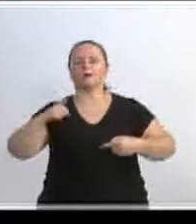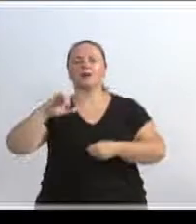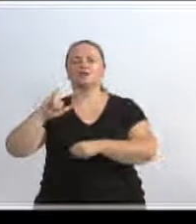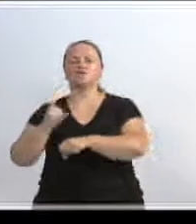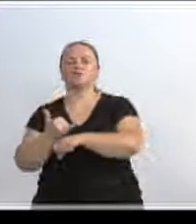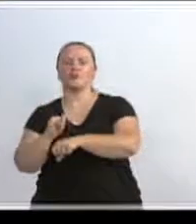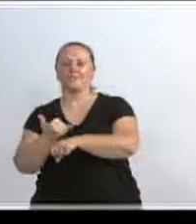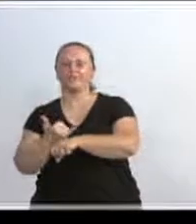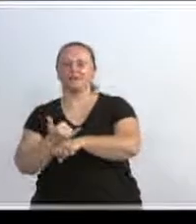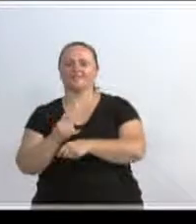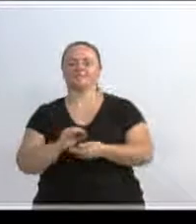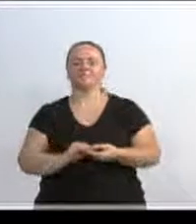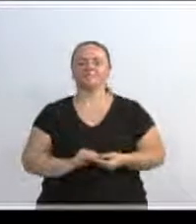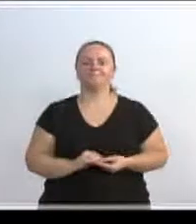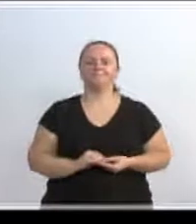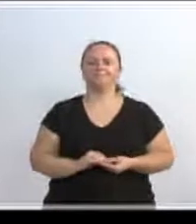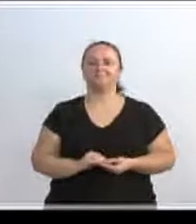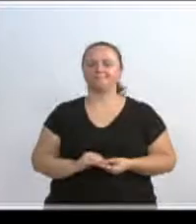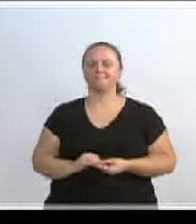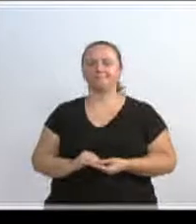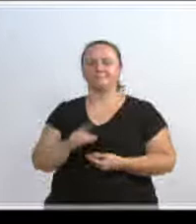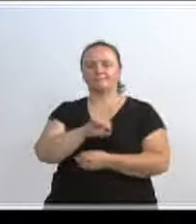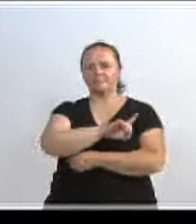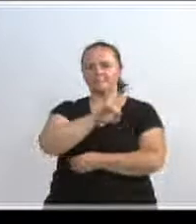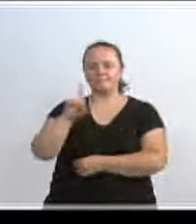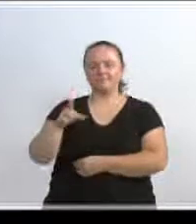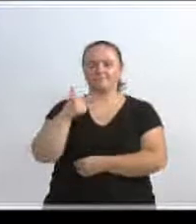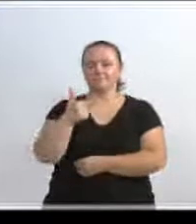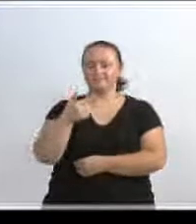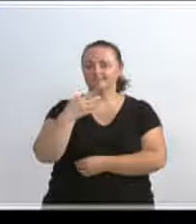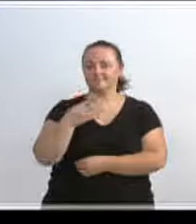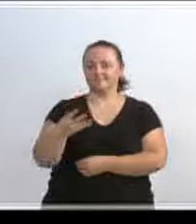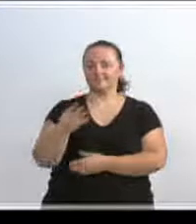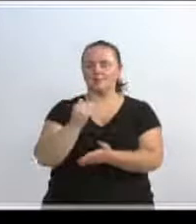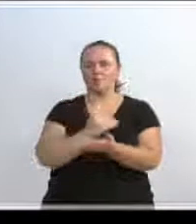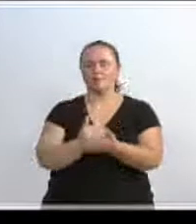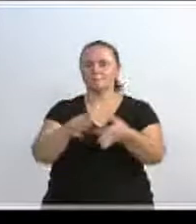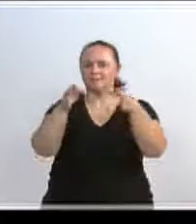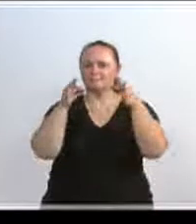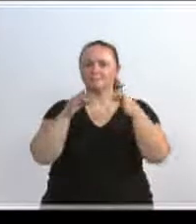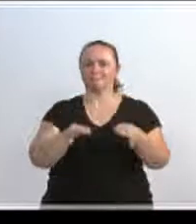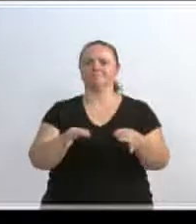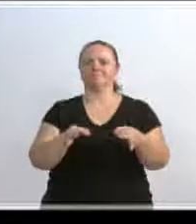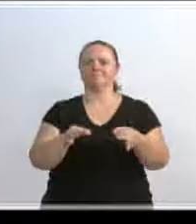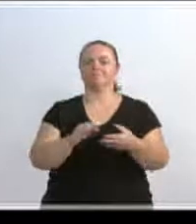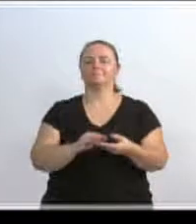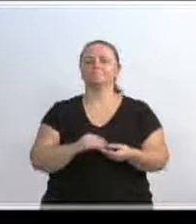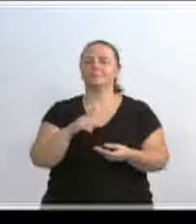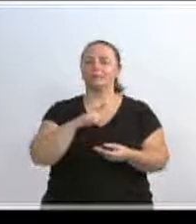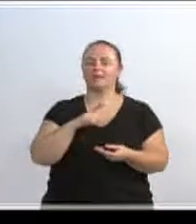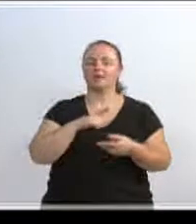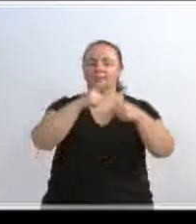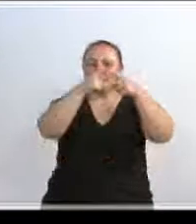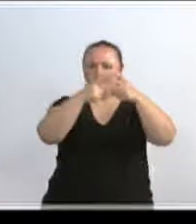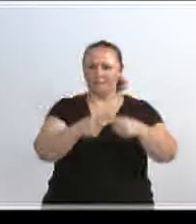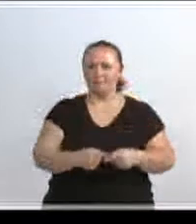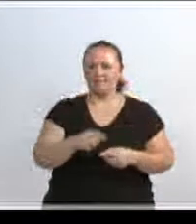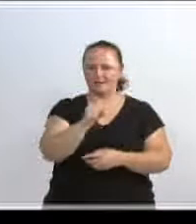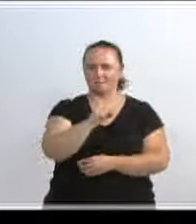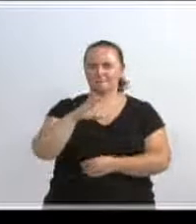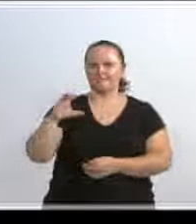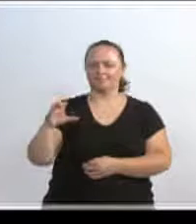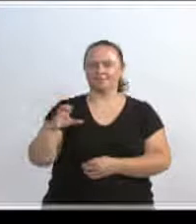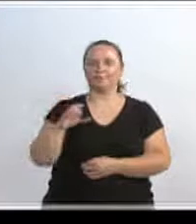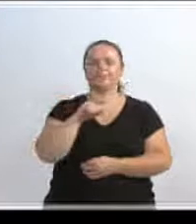convidados, dia 24, realmente vamos estrear com o pé direito lá, na Liga Catarinense de Futsal, enfrentando o